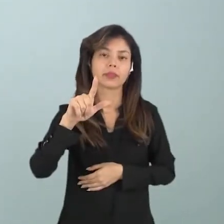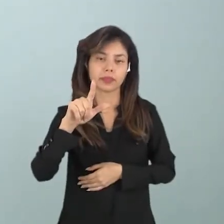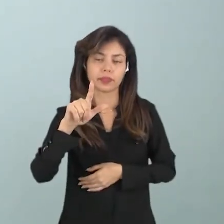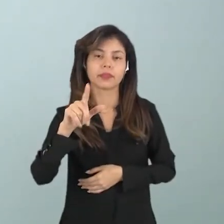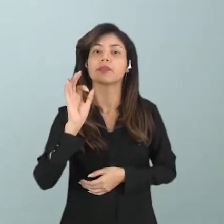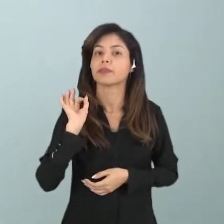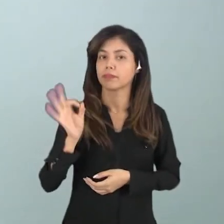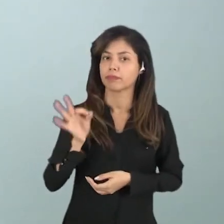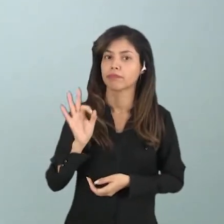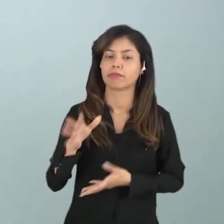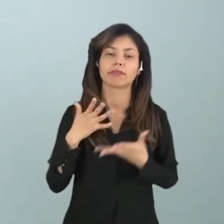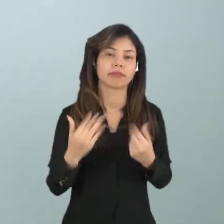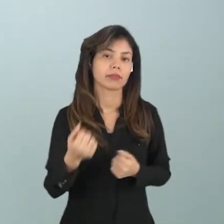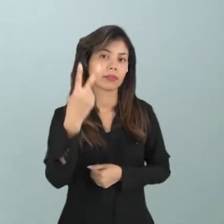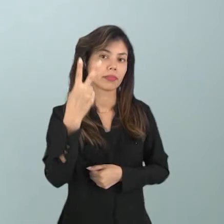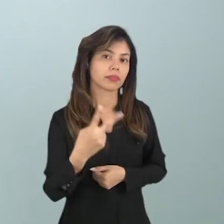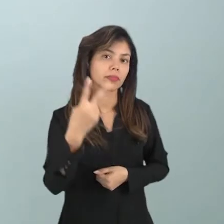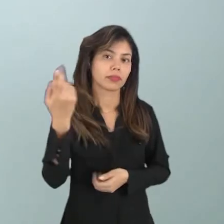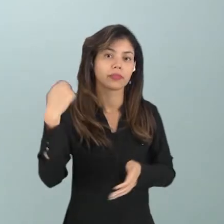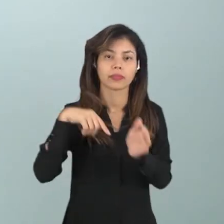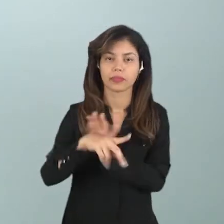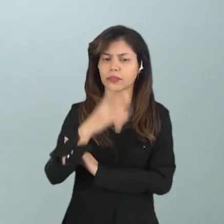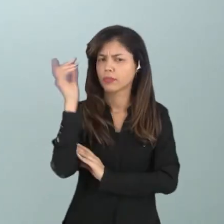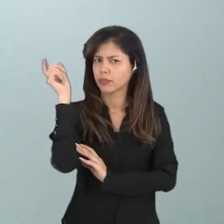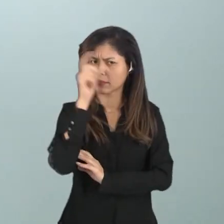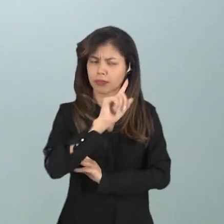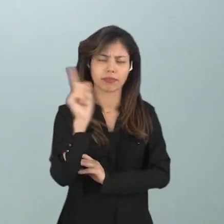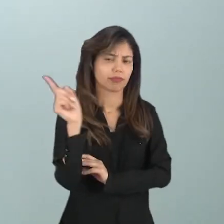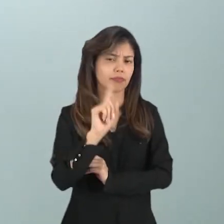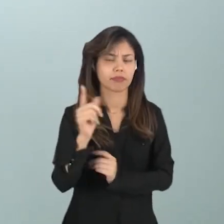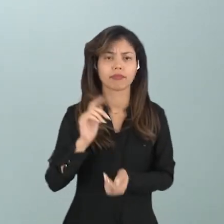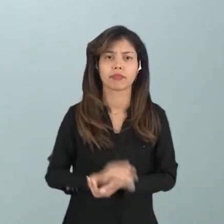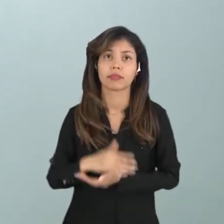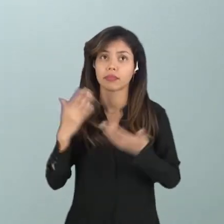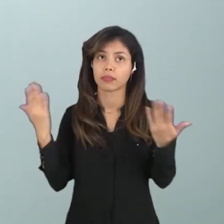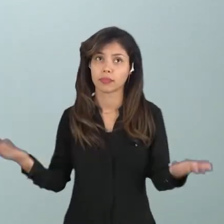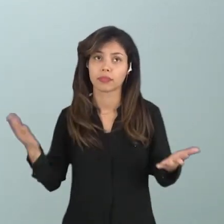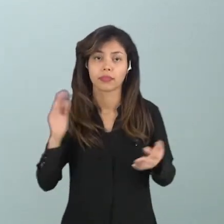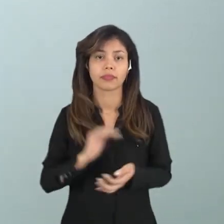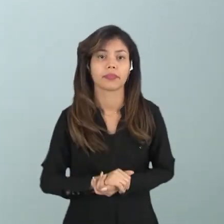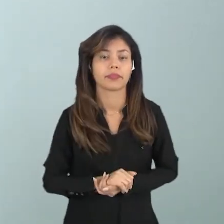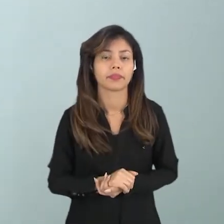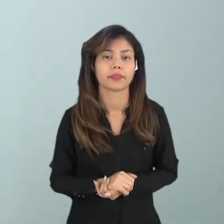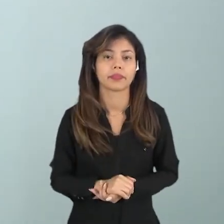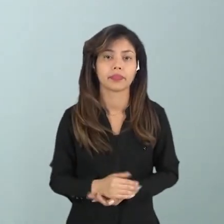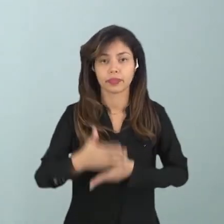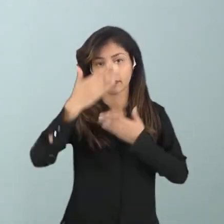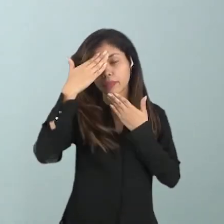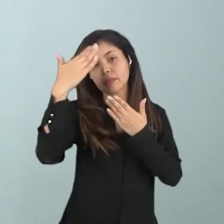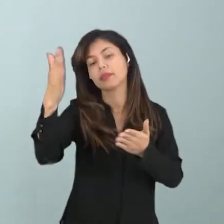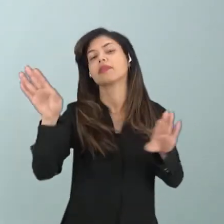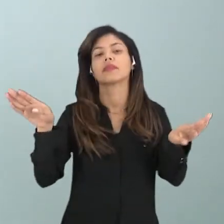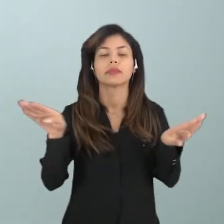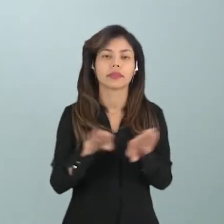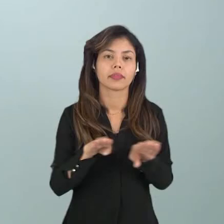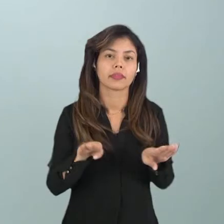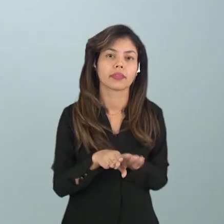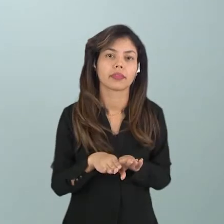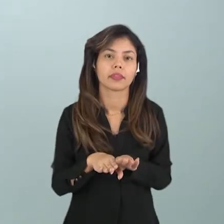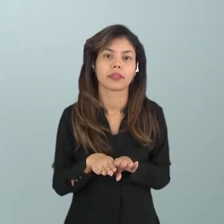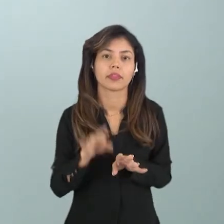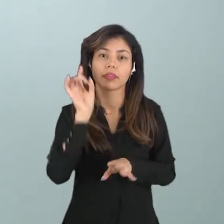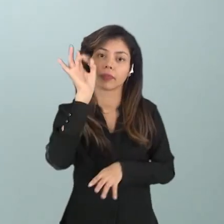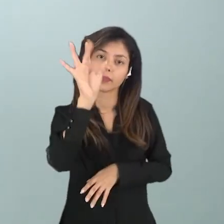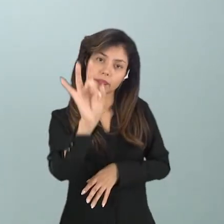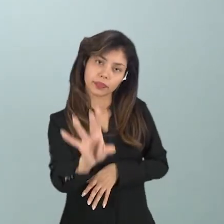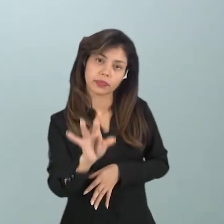com certeza acertar as duas questões, que elas não estavam difíceis. Com isso, agradeço também a cada